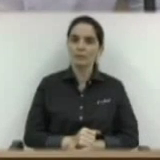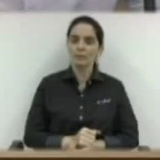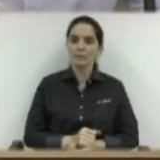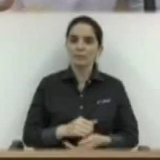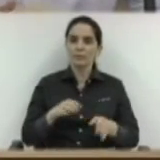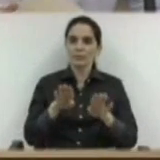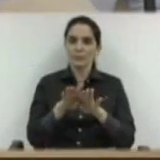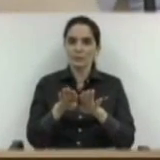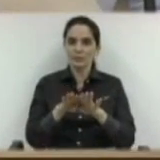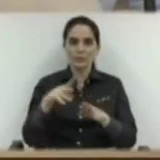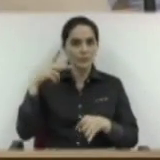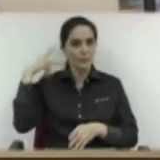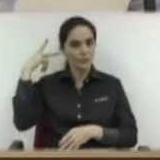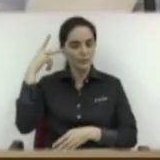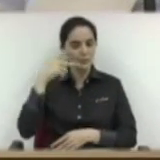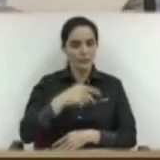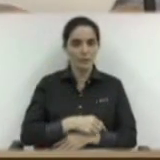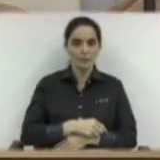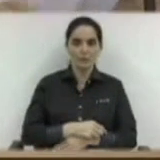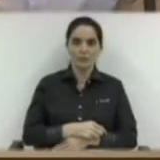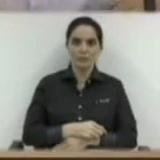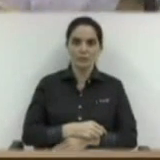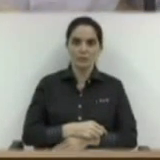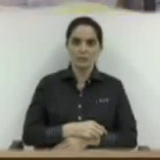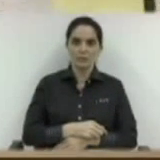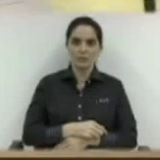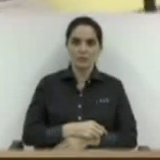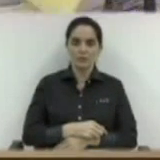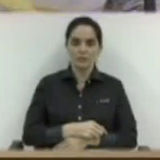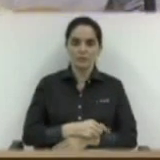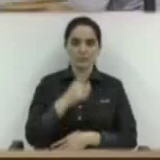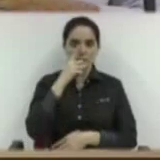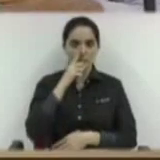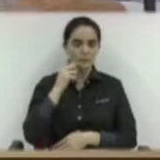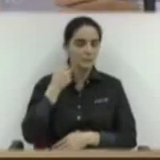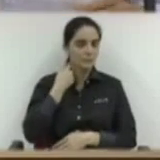Nilton César dos Santos, presidente da Câmara Municipal de Limeira.